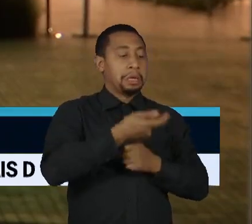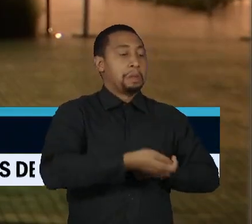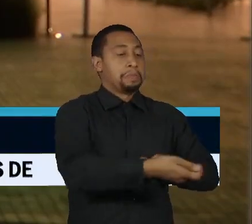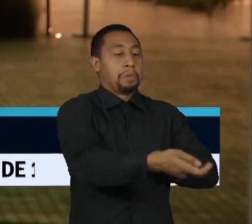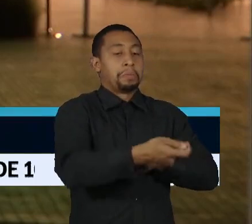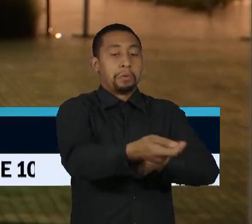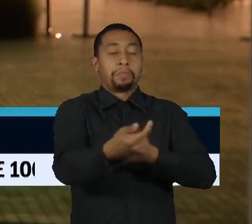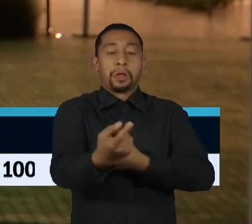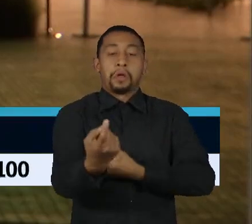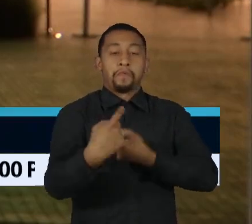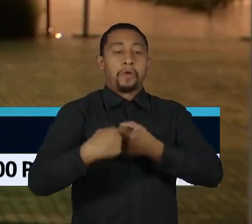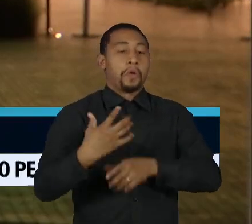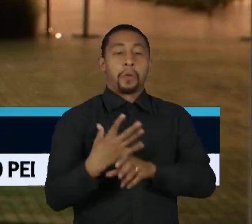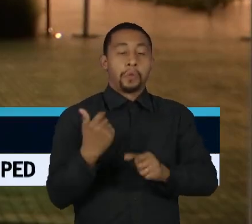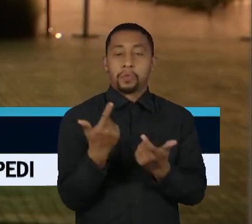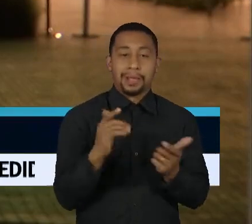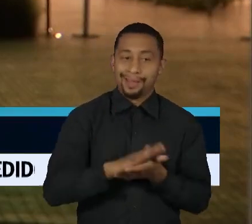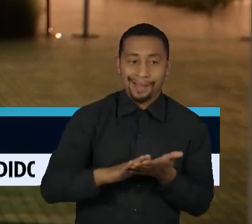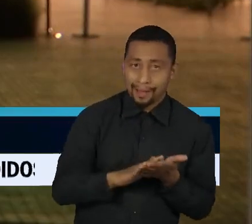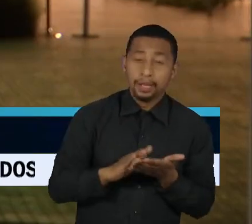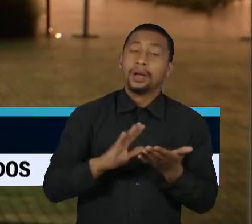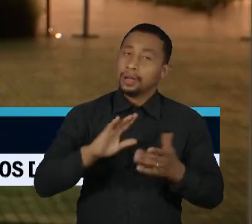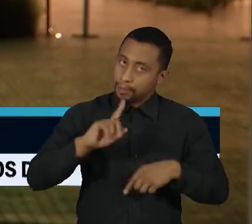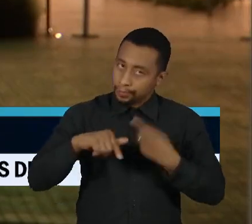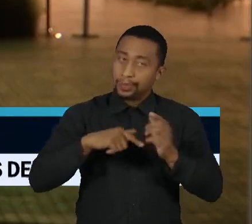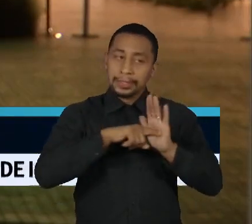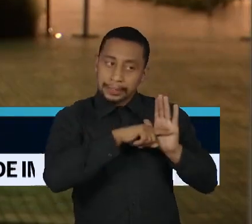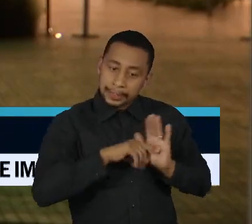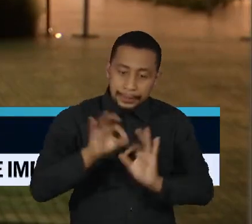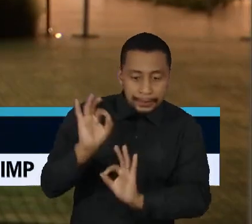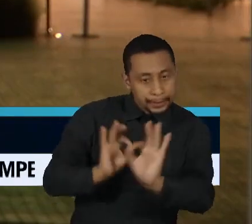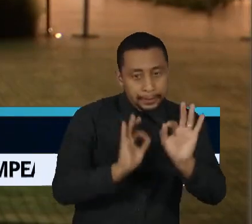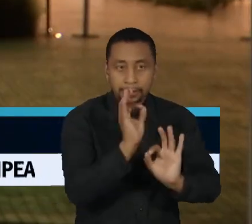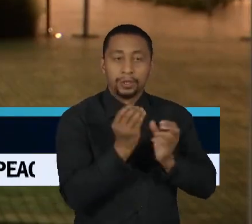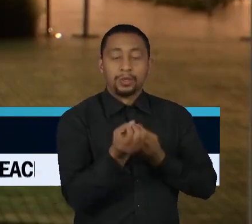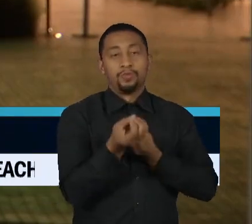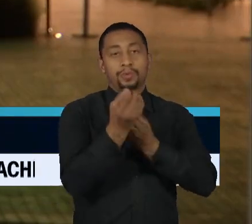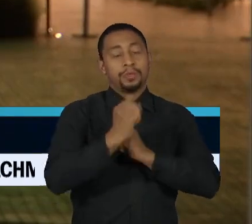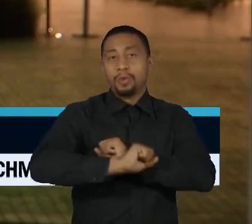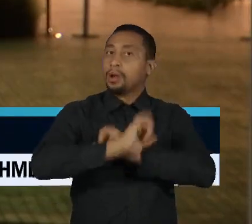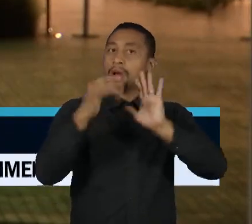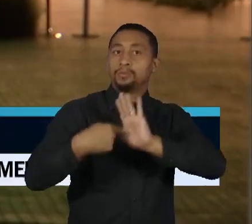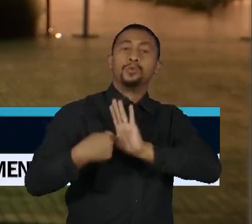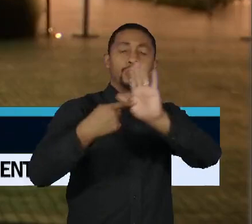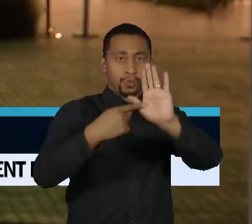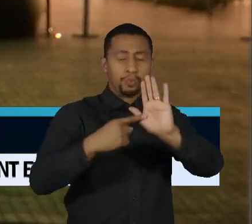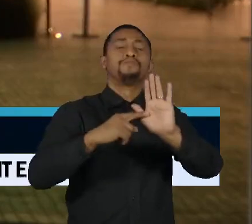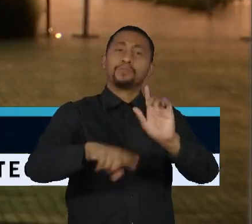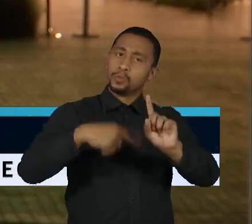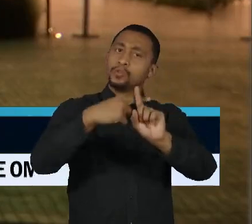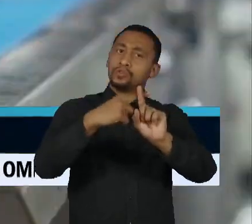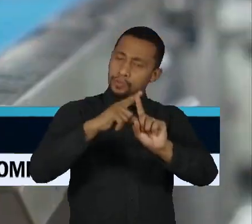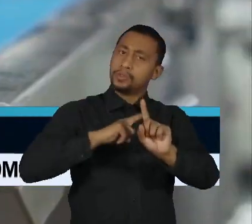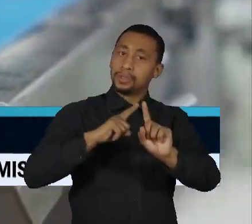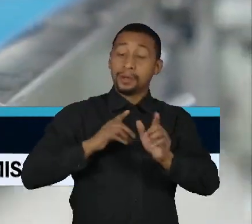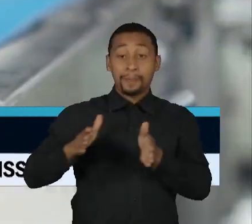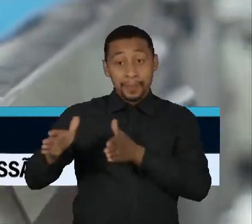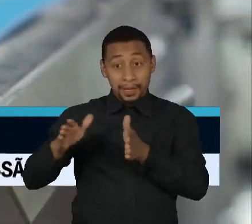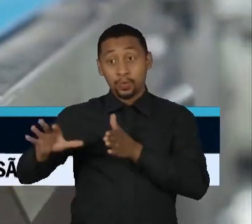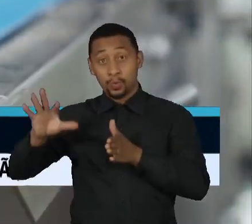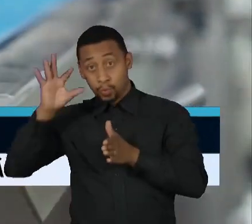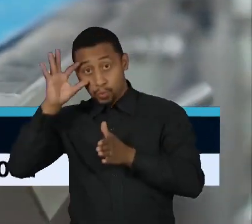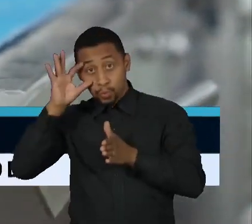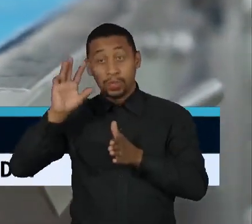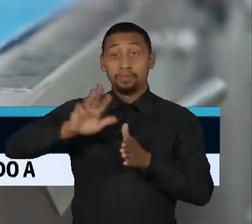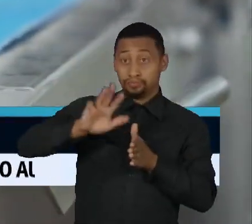pelo banco. As críticas se concentram principalmente no período das gestões petistas de Lula e Dilma Rousseff. Nos